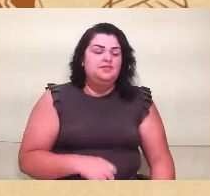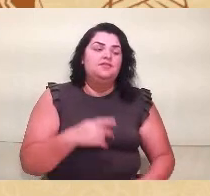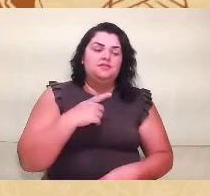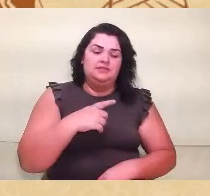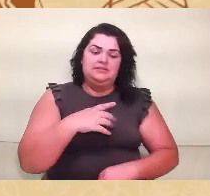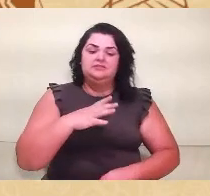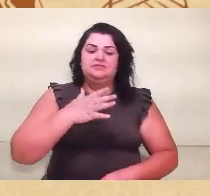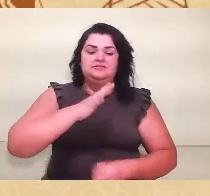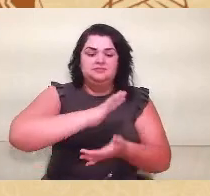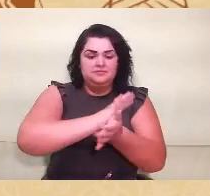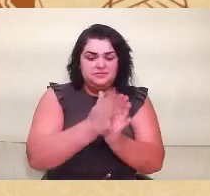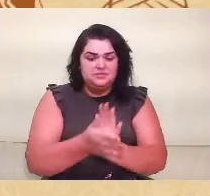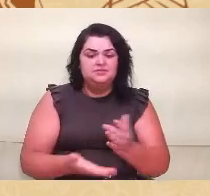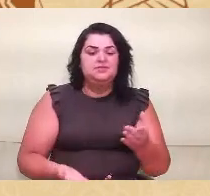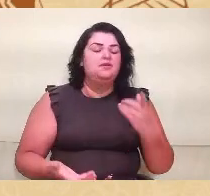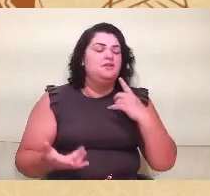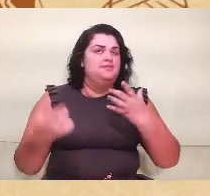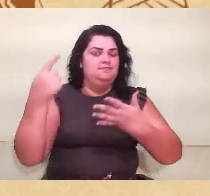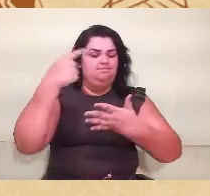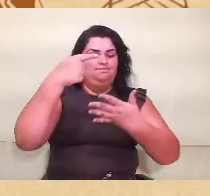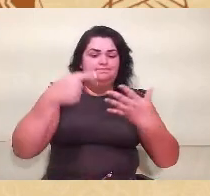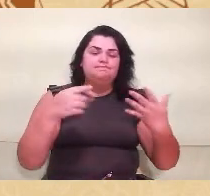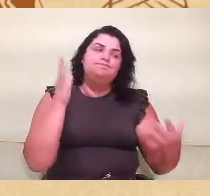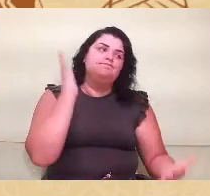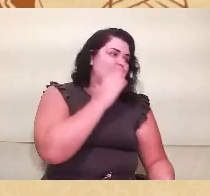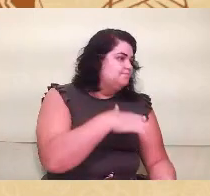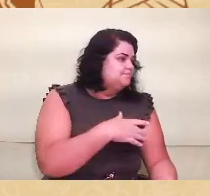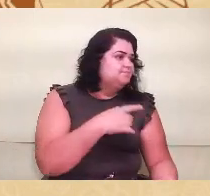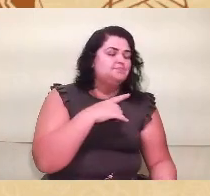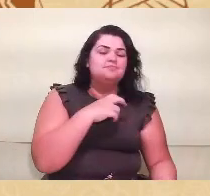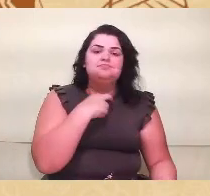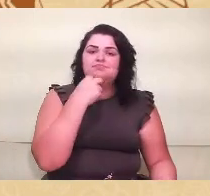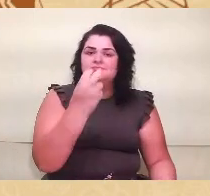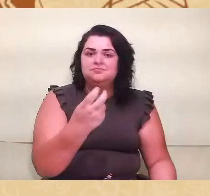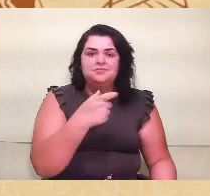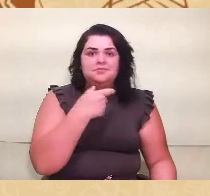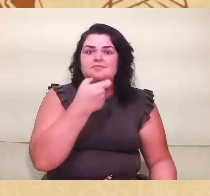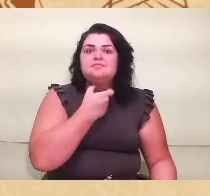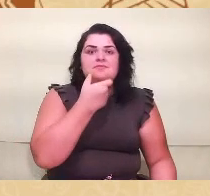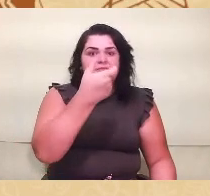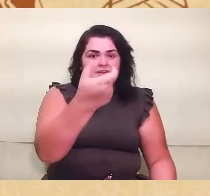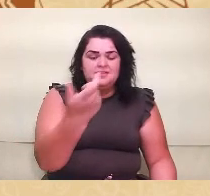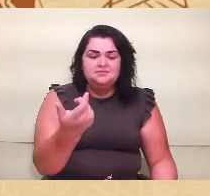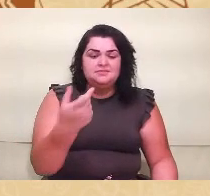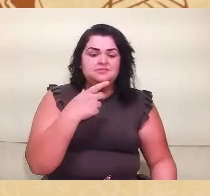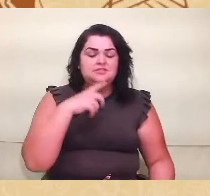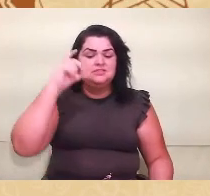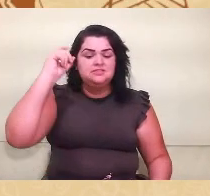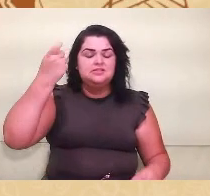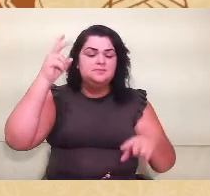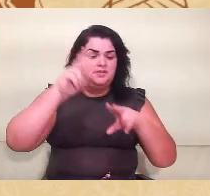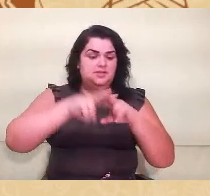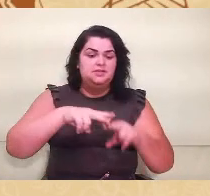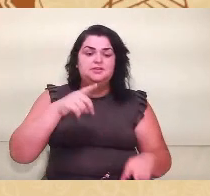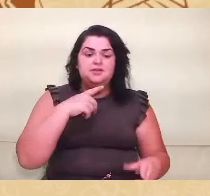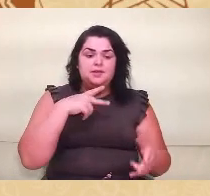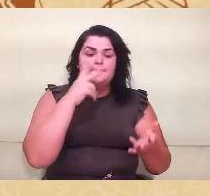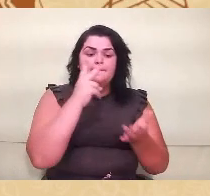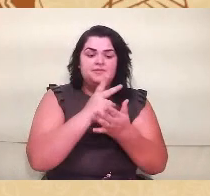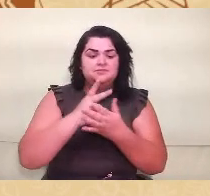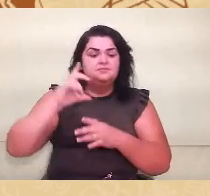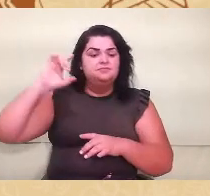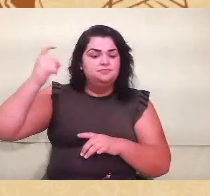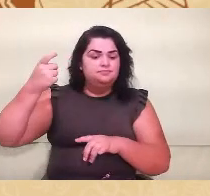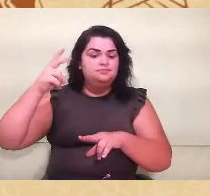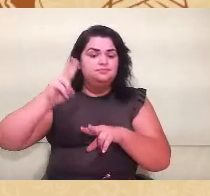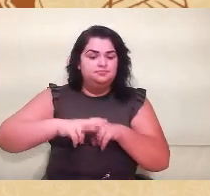é cusparada, é tapa na cara, é ofensa, né? É aquilo que o ex-presidiário sempre fica como ex-presidiário. Né? Não tem